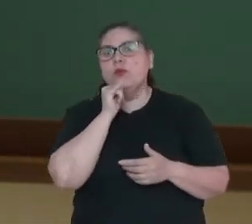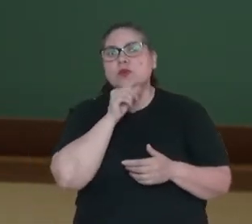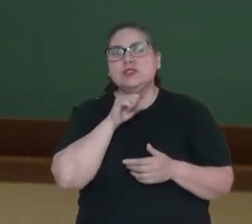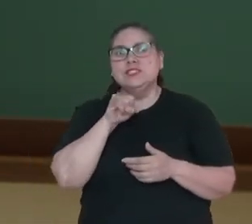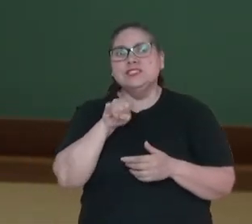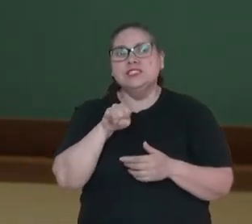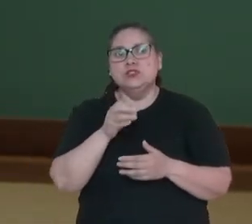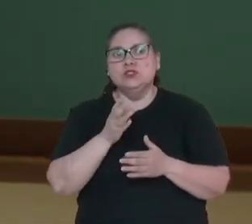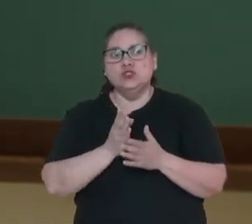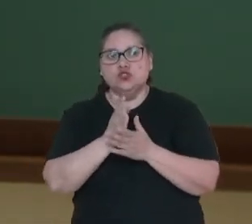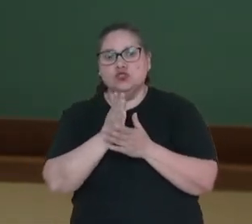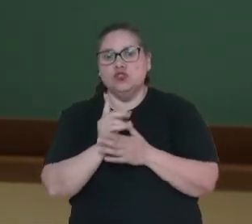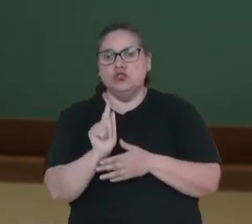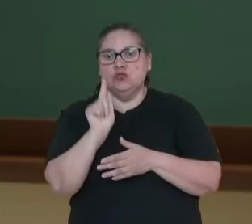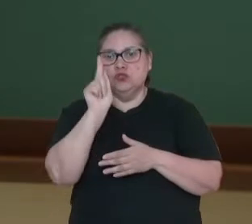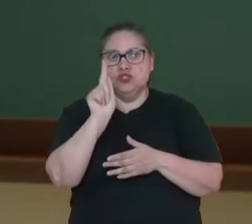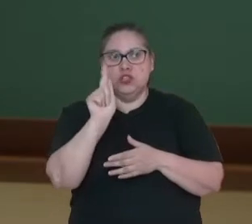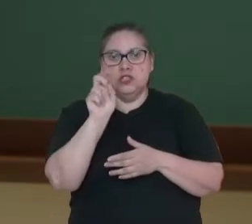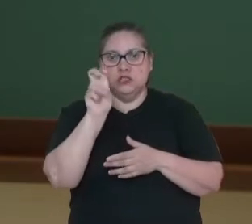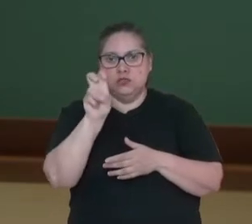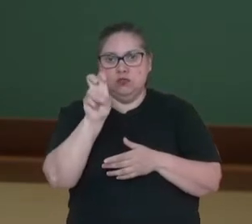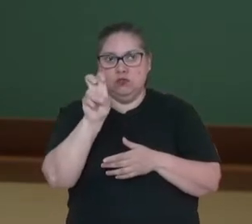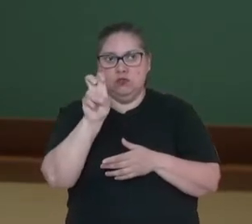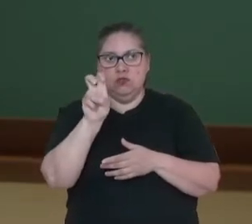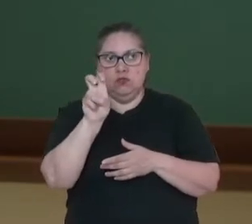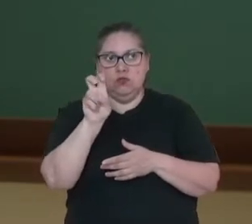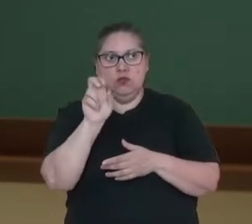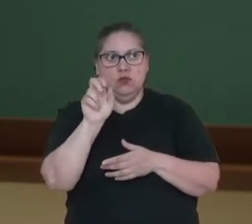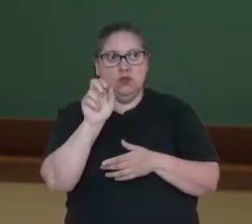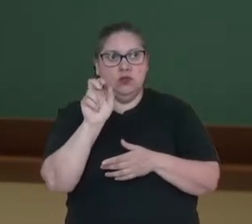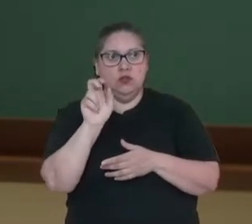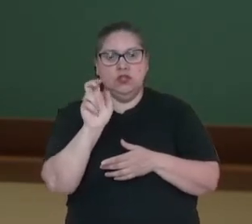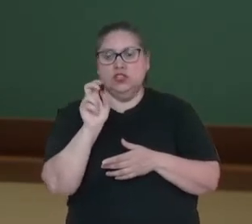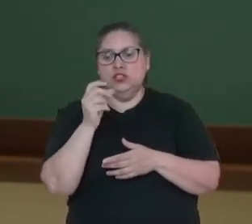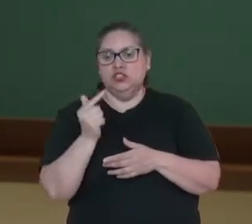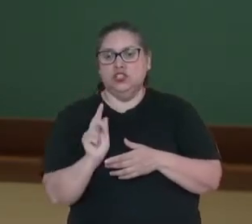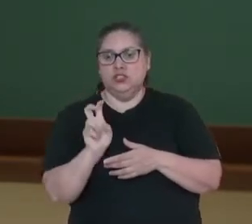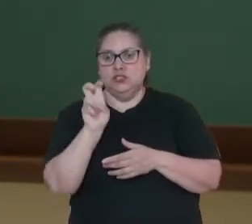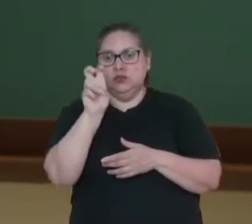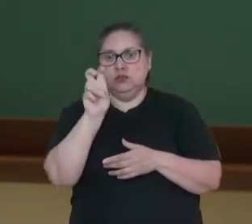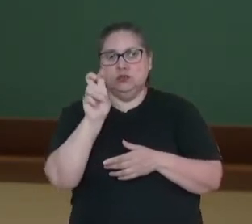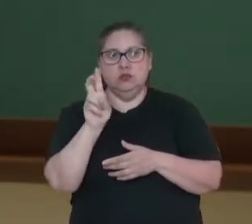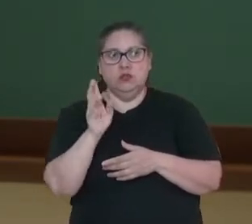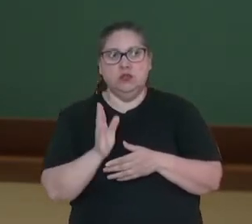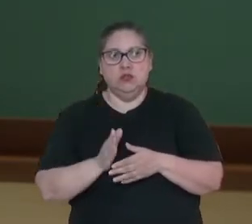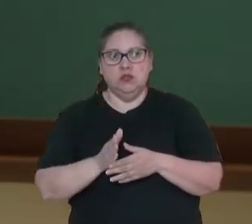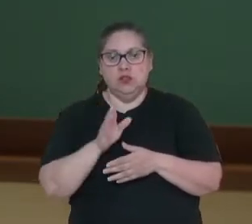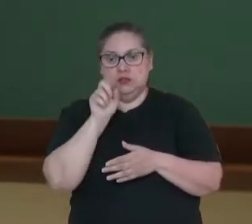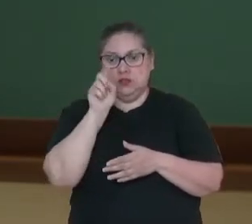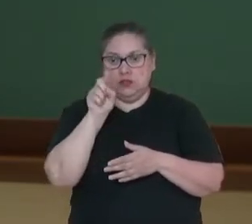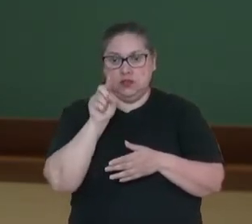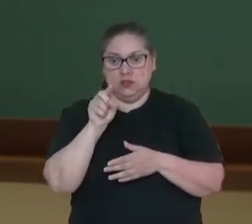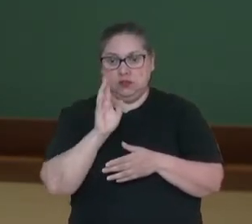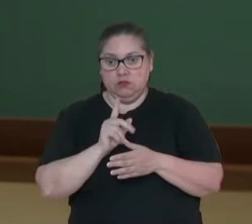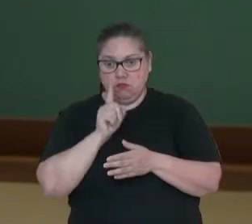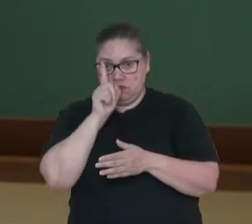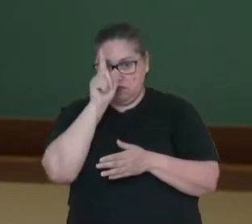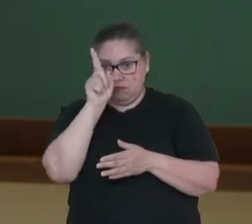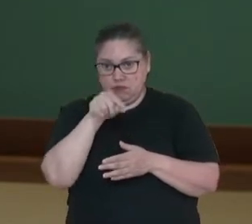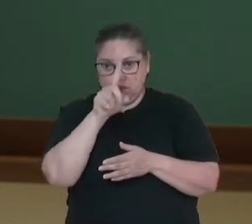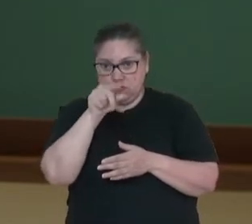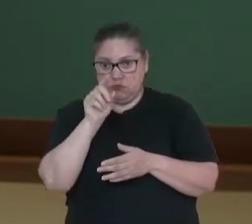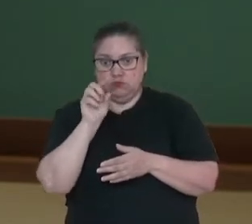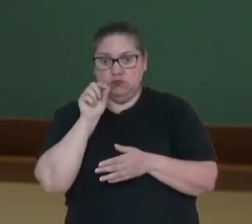eu atiro no G5, opa, aqui é o F, aqui, G5, é nessa casa que eu vou marcar